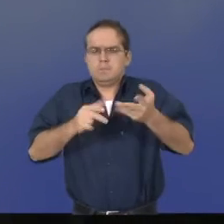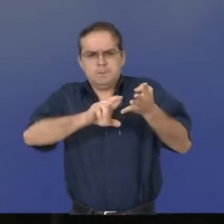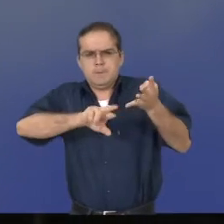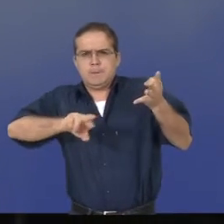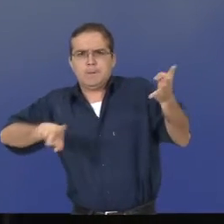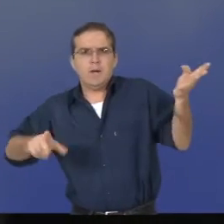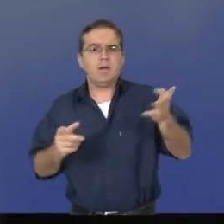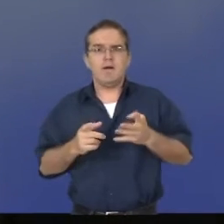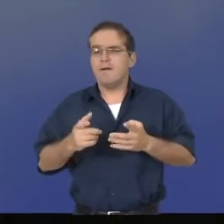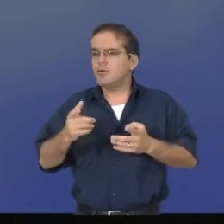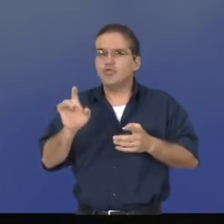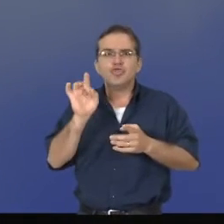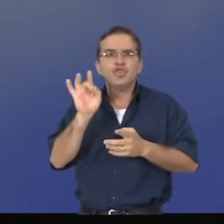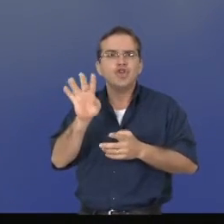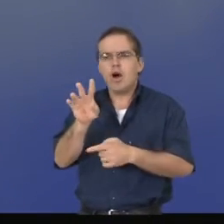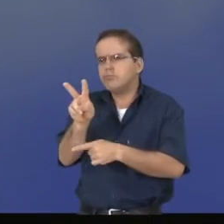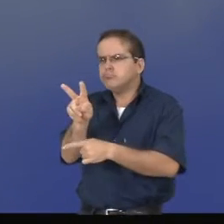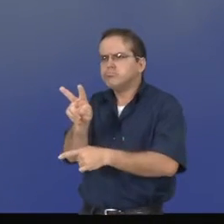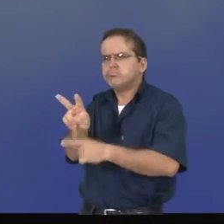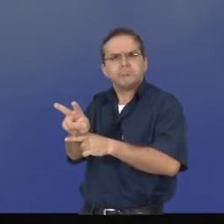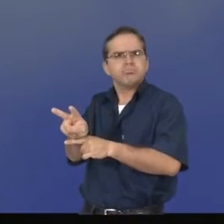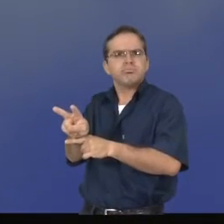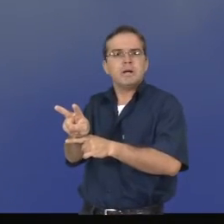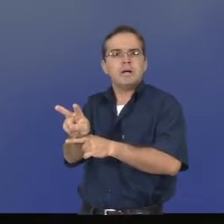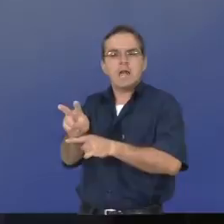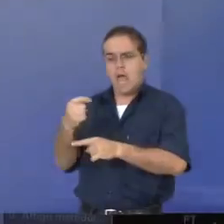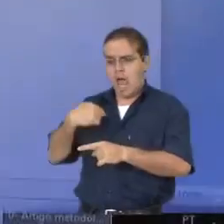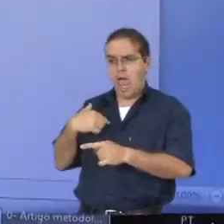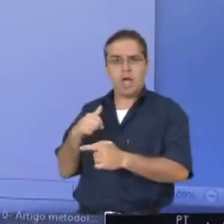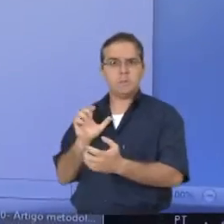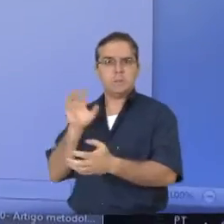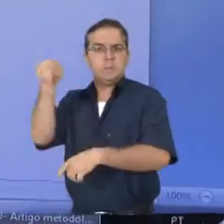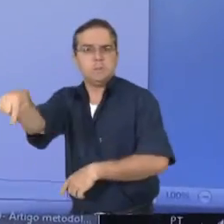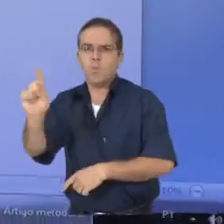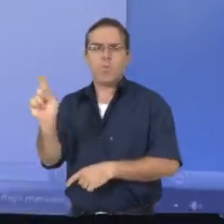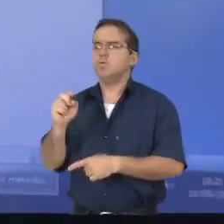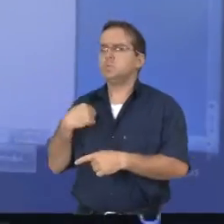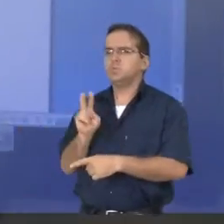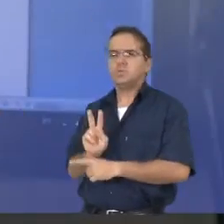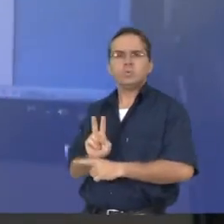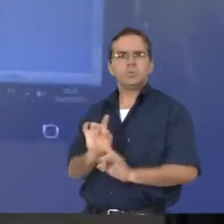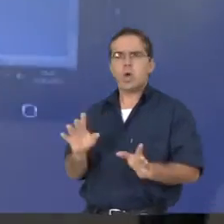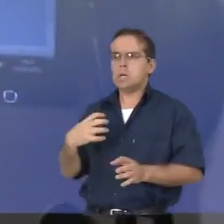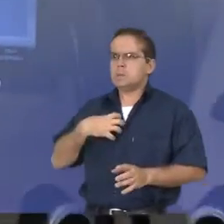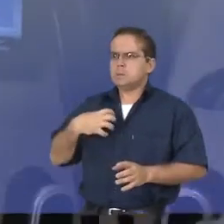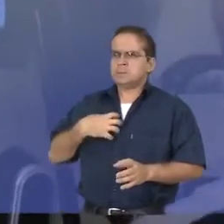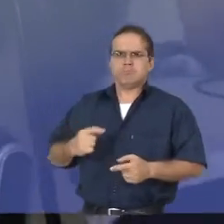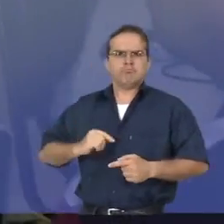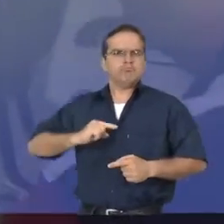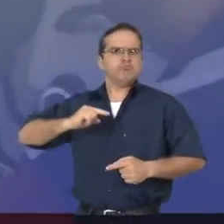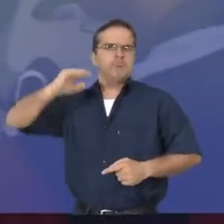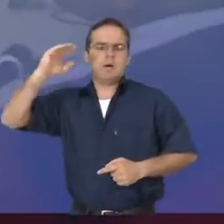seria adequado para um simples espectador que não estaria envolvido na situação. Agora que o grupo já sabe quais são as